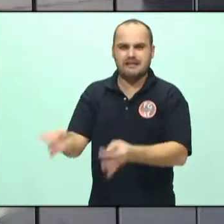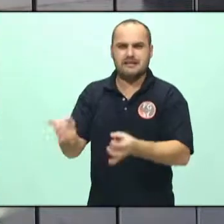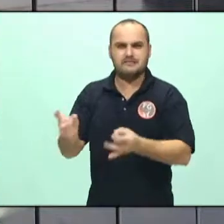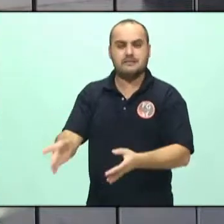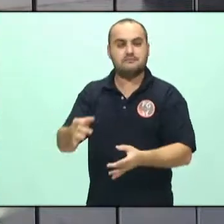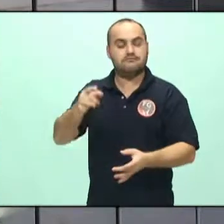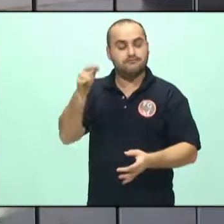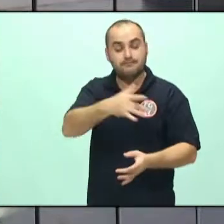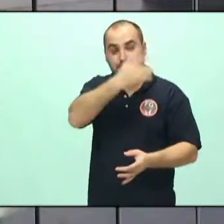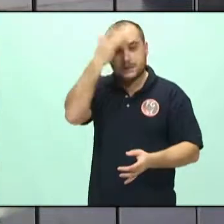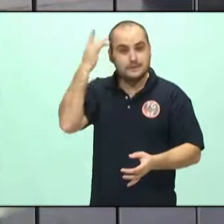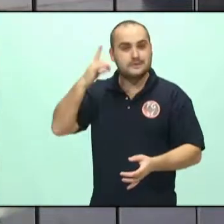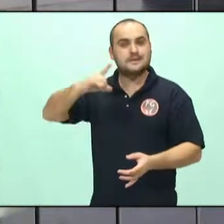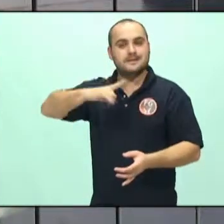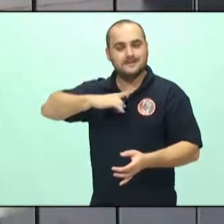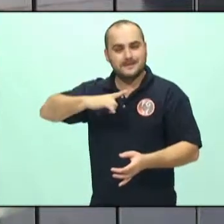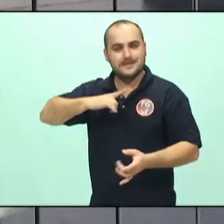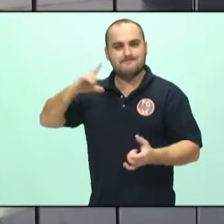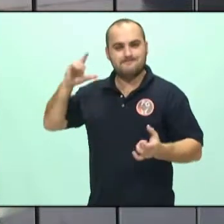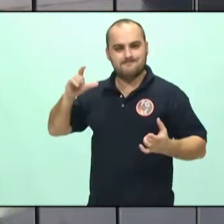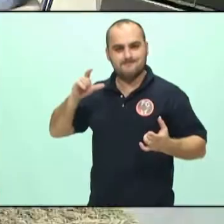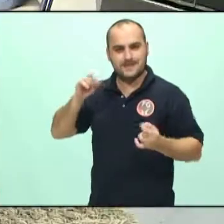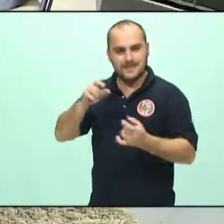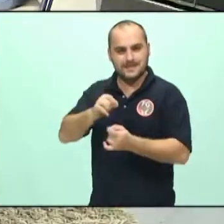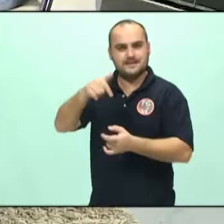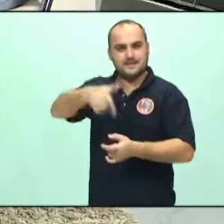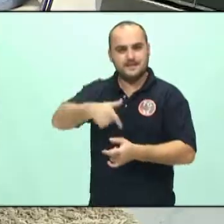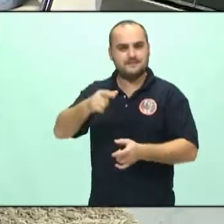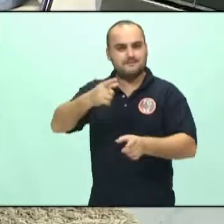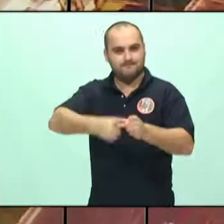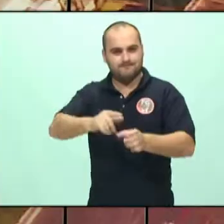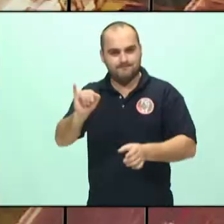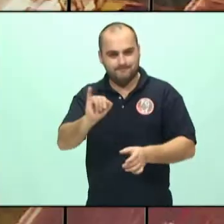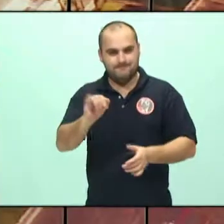né, que são portadoras de câncer na cidade de Itajaí.